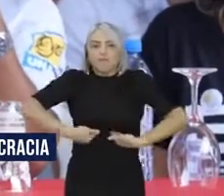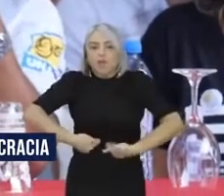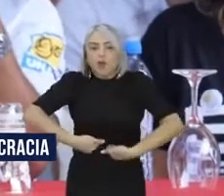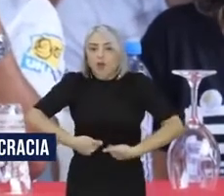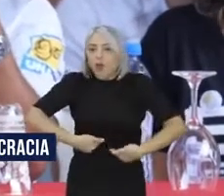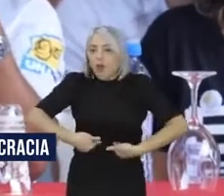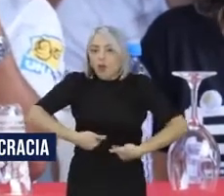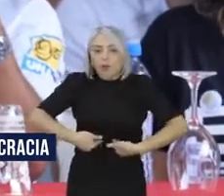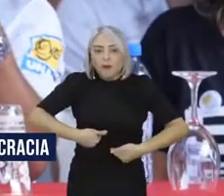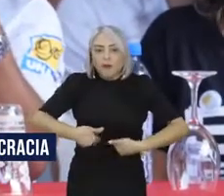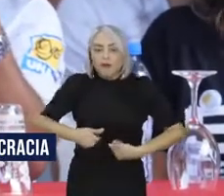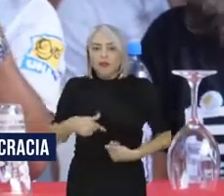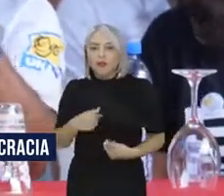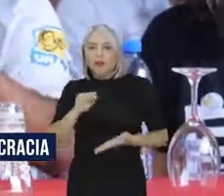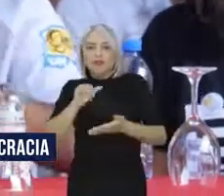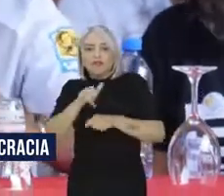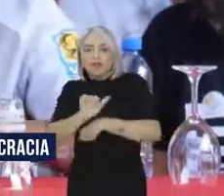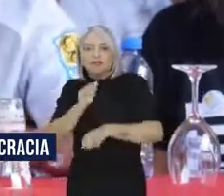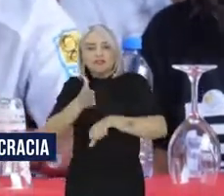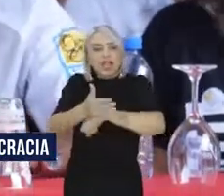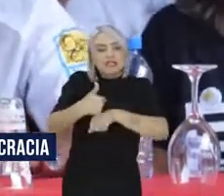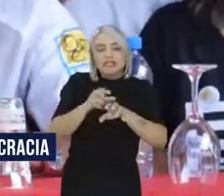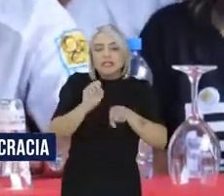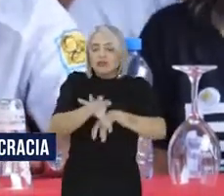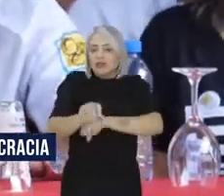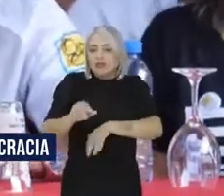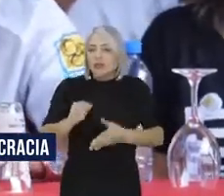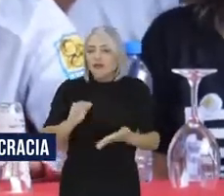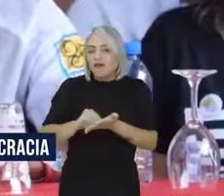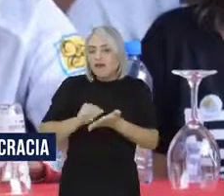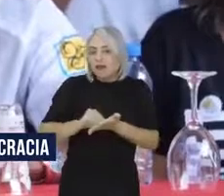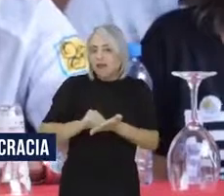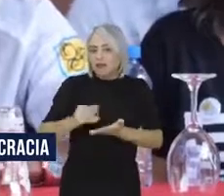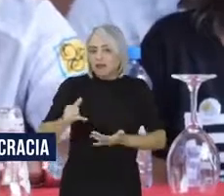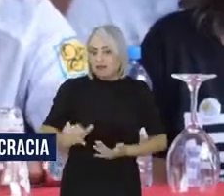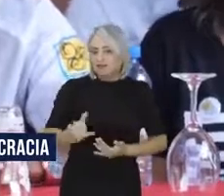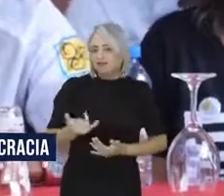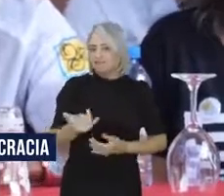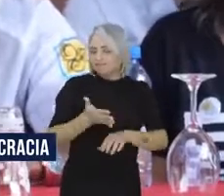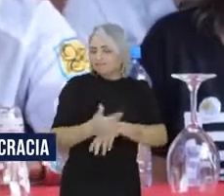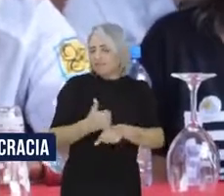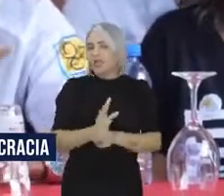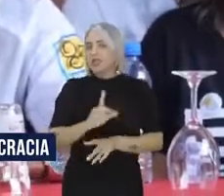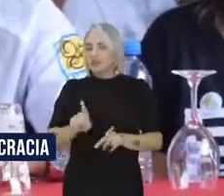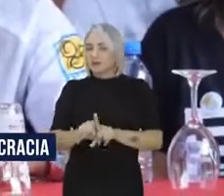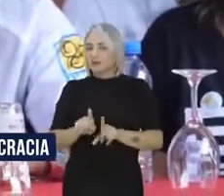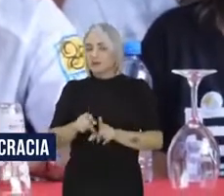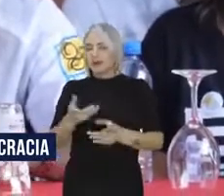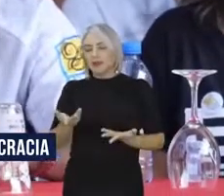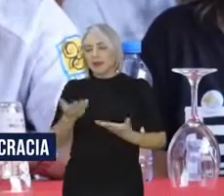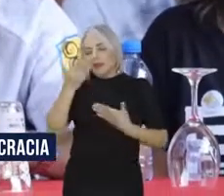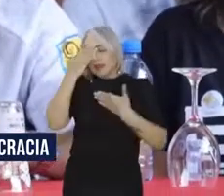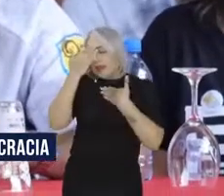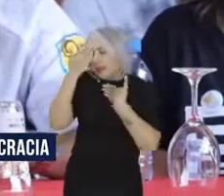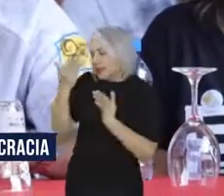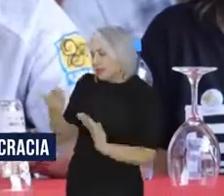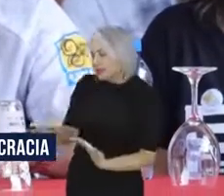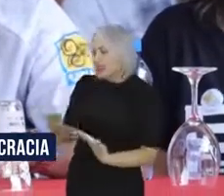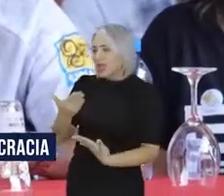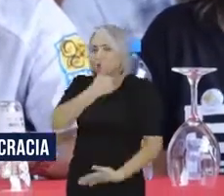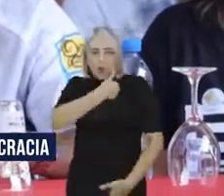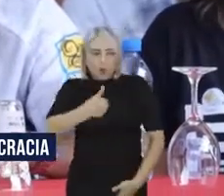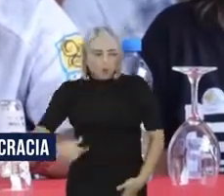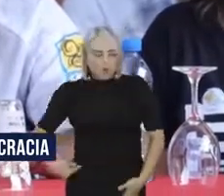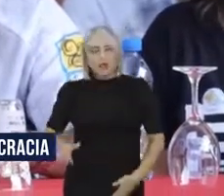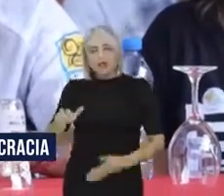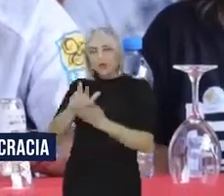de acesso à educação, a falta de oportunidade. E, para encerrar, eu gostaria de agradecer ao seu governo, porque graças ao seu governo